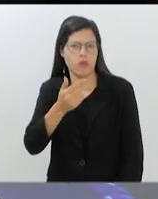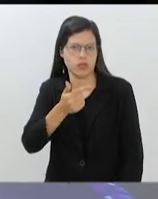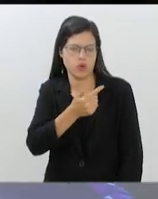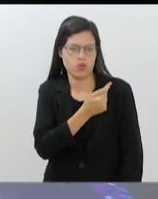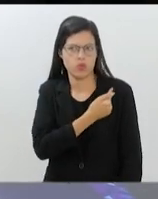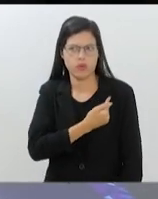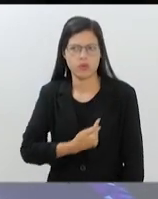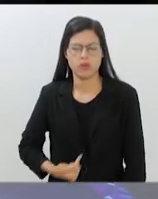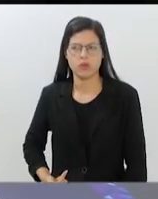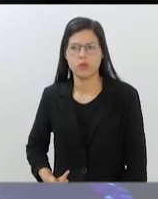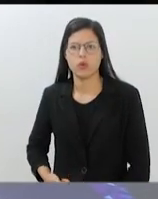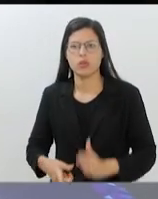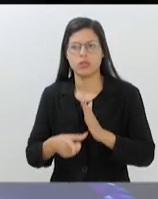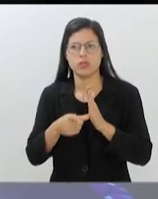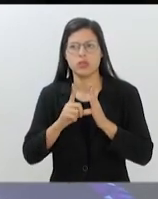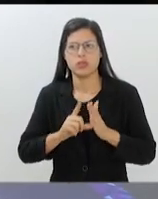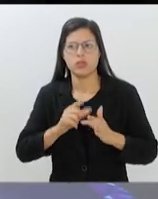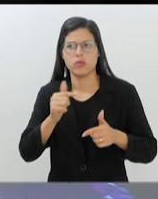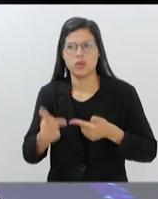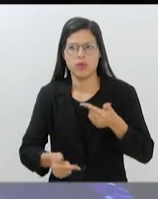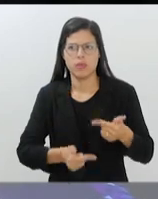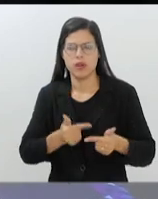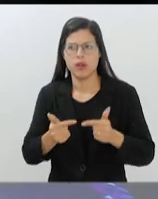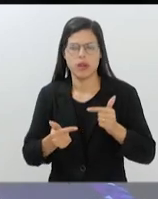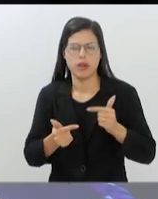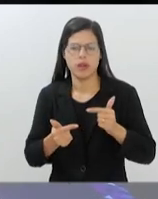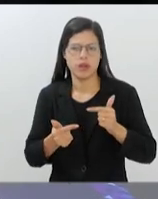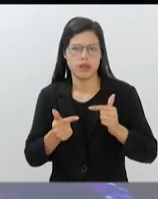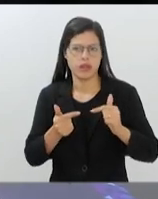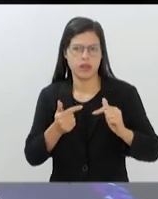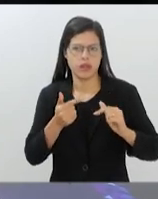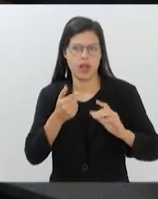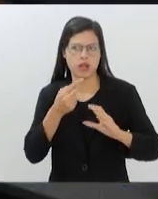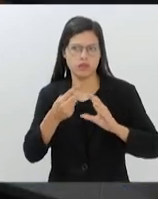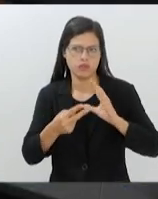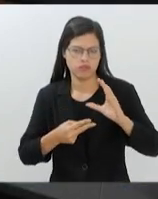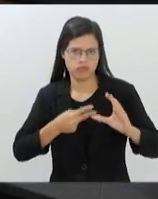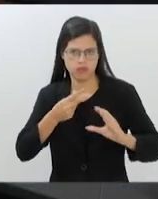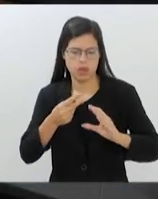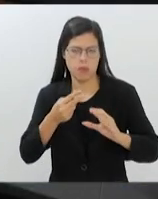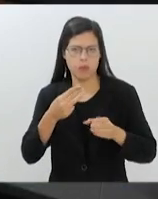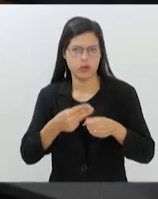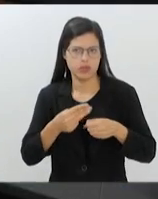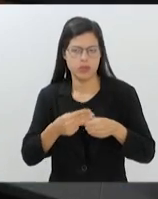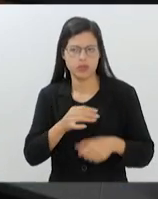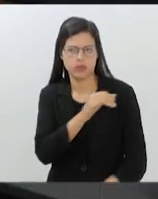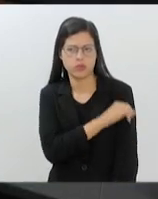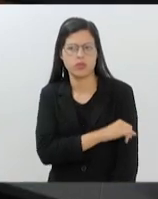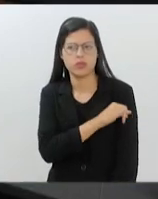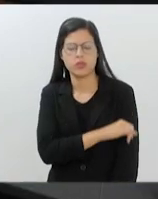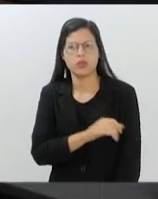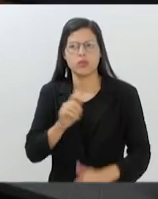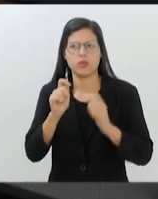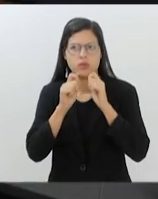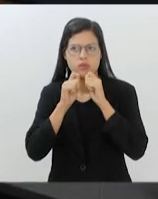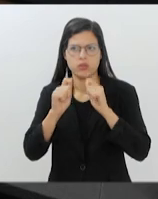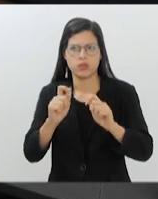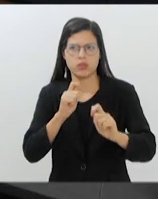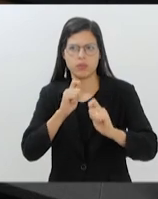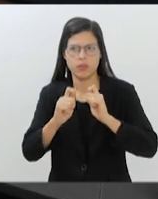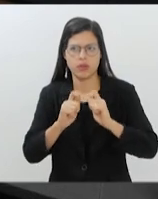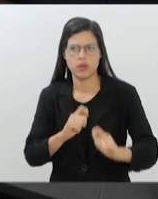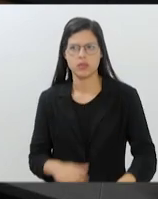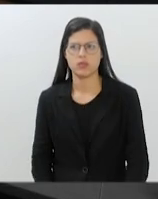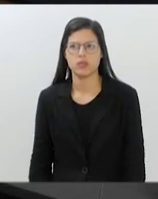anteriormente Trabalhei na Câmara Municipal do Rio também como assessor de imprensa tá eh Quanto qual é sal assessor de imprensa da câmara ou de um